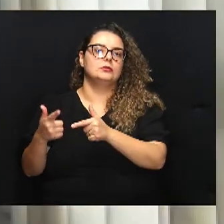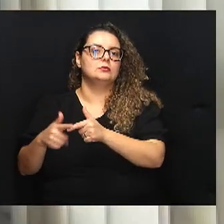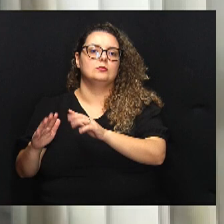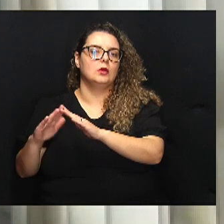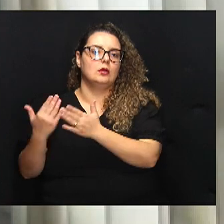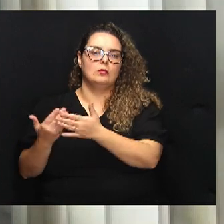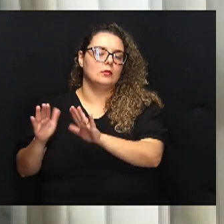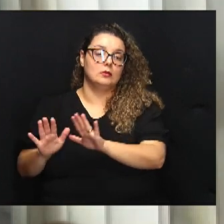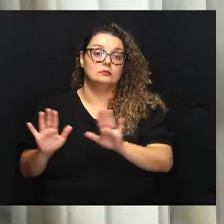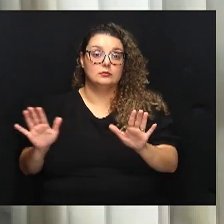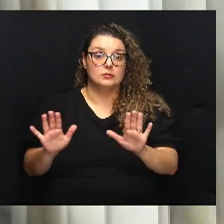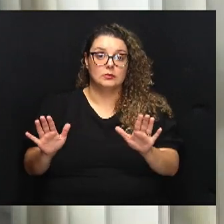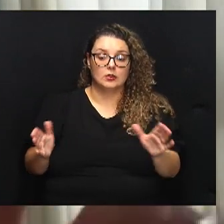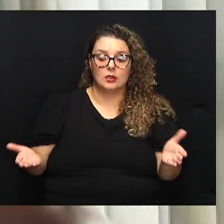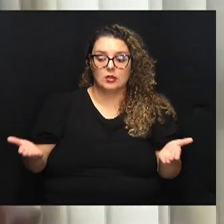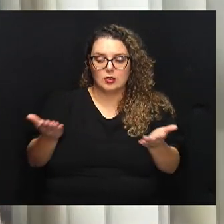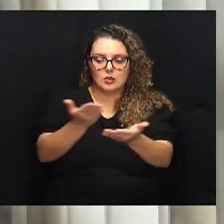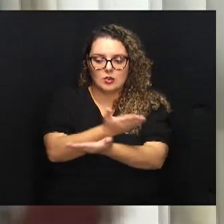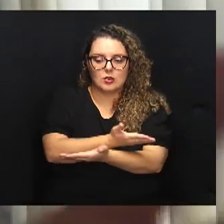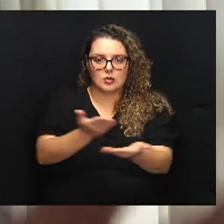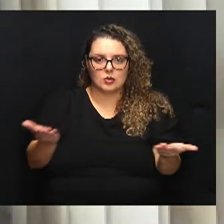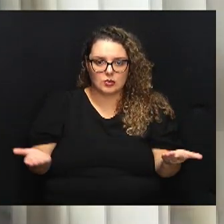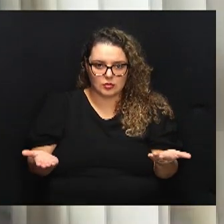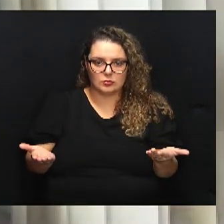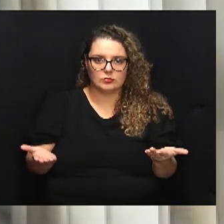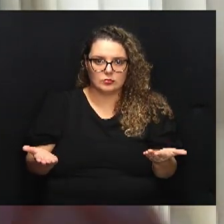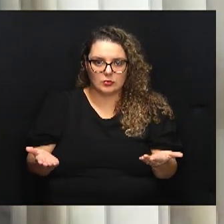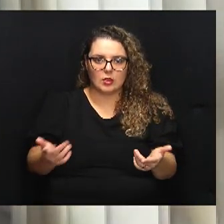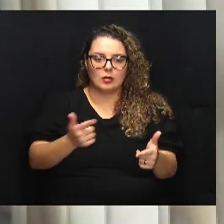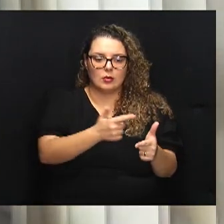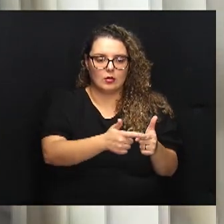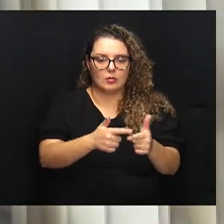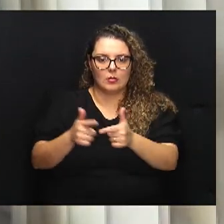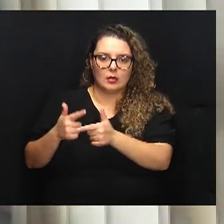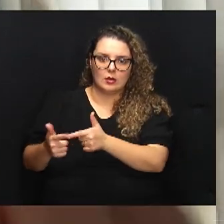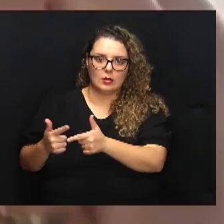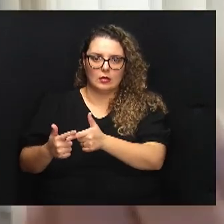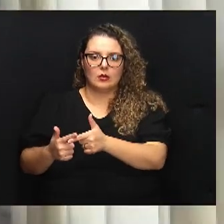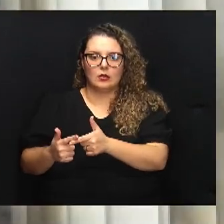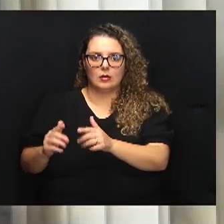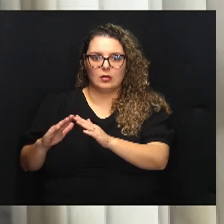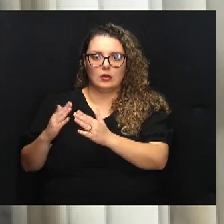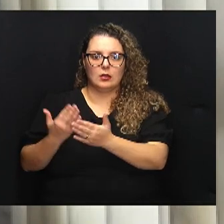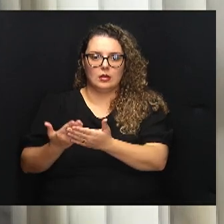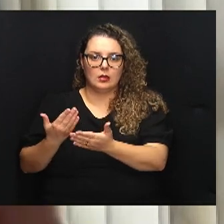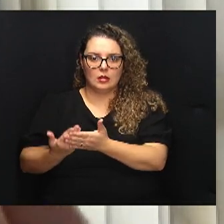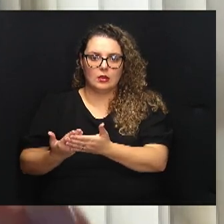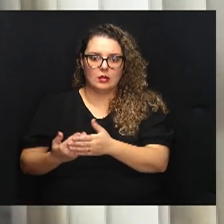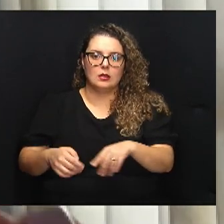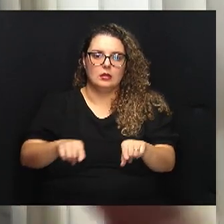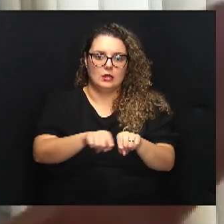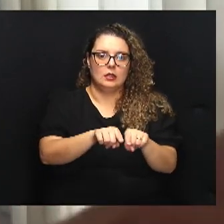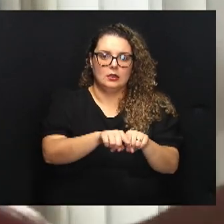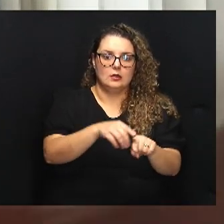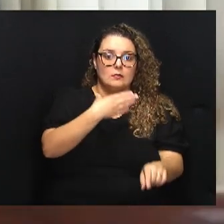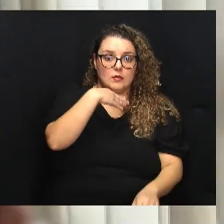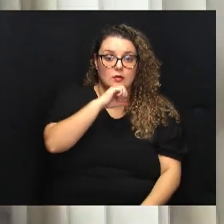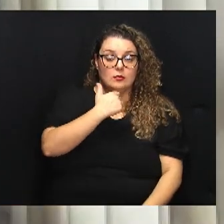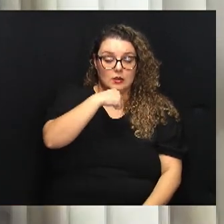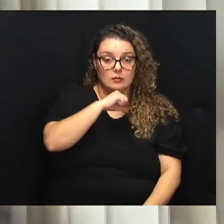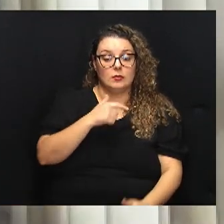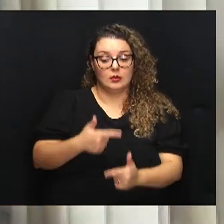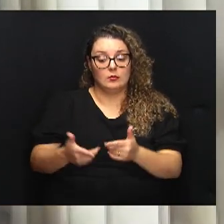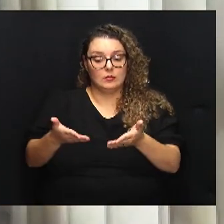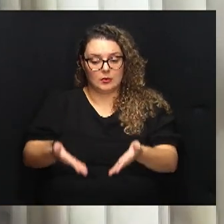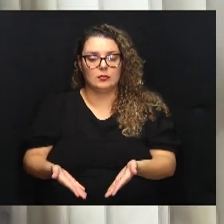da escola. Não, é um problema de ambos, da escola e dos pais. Então, se há